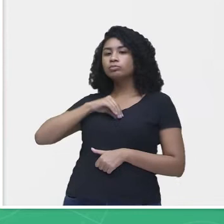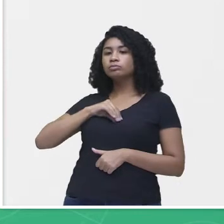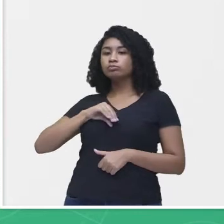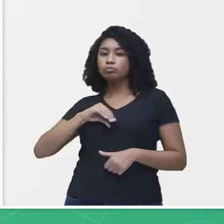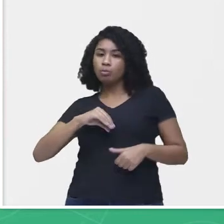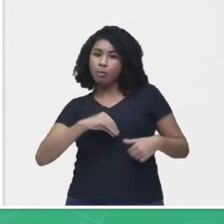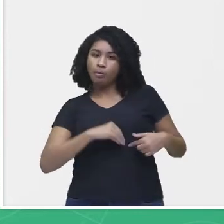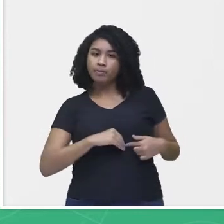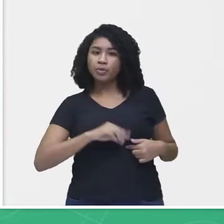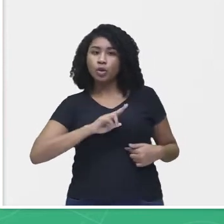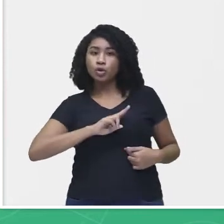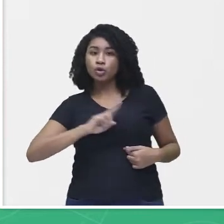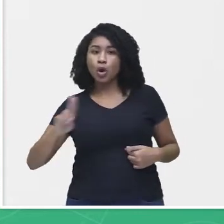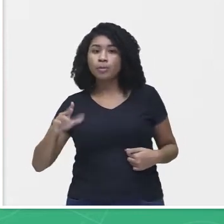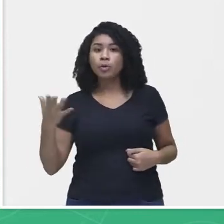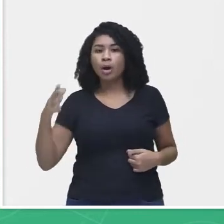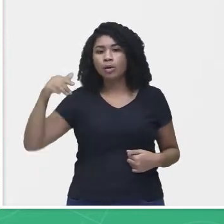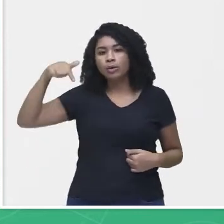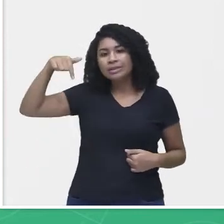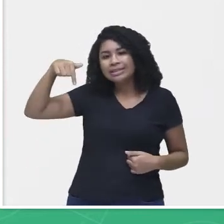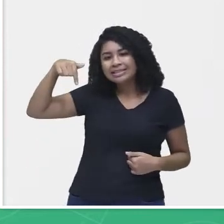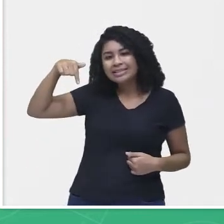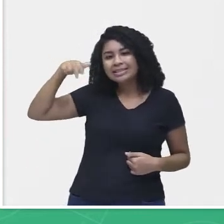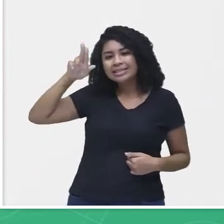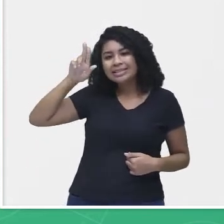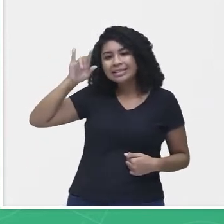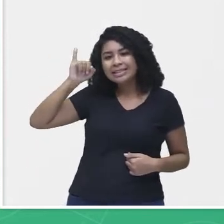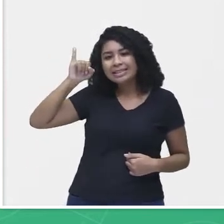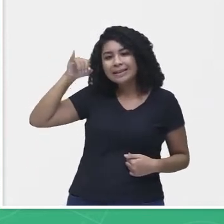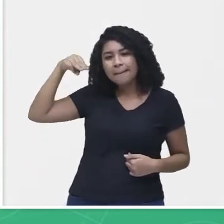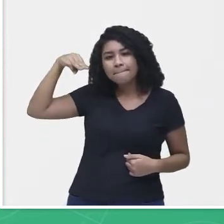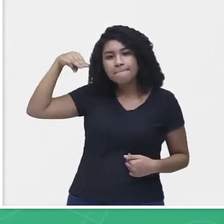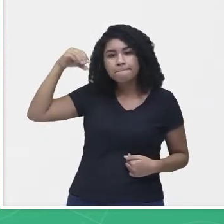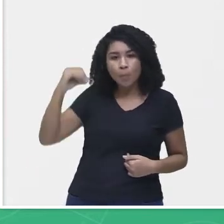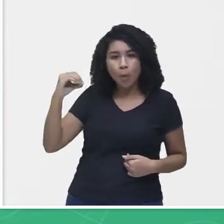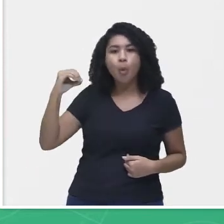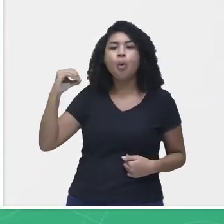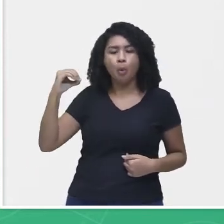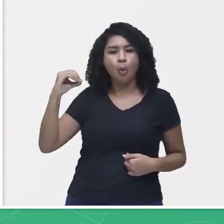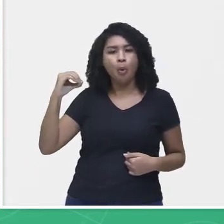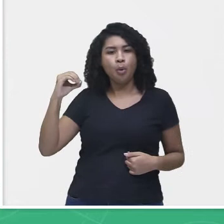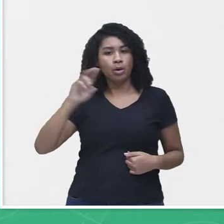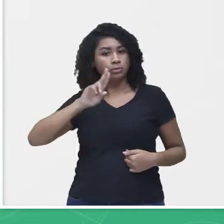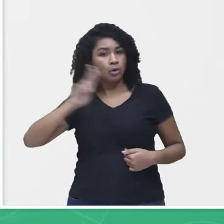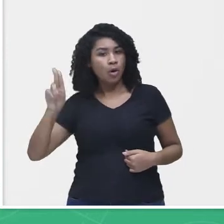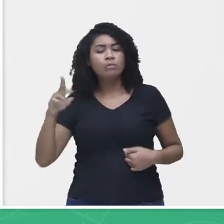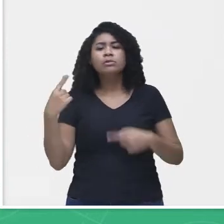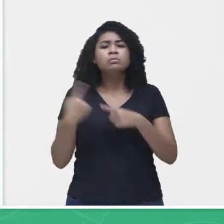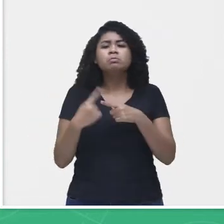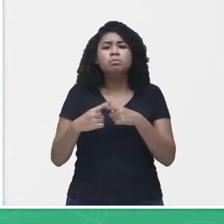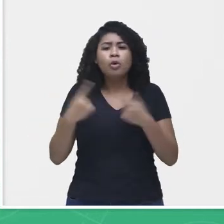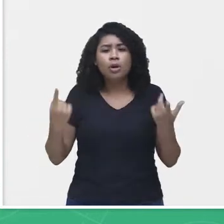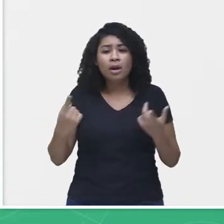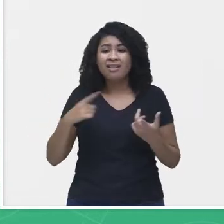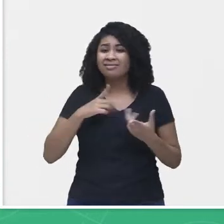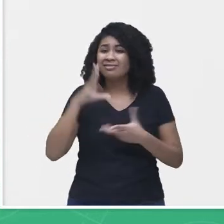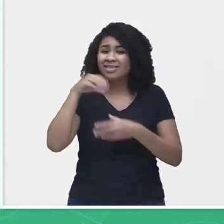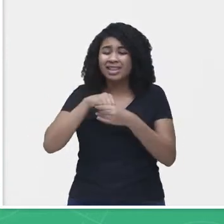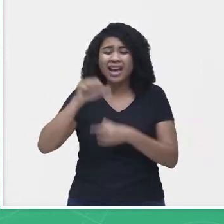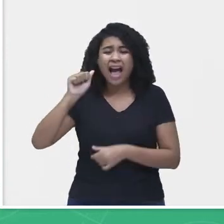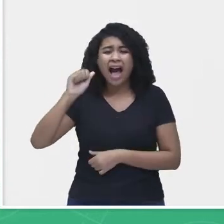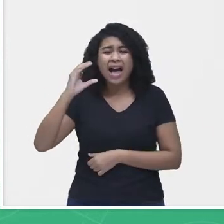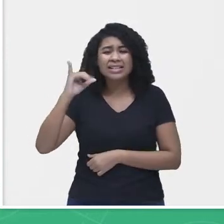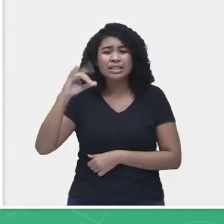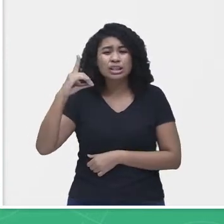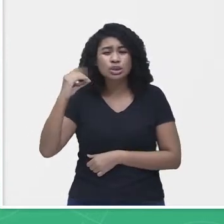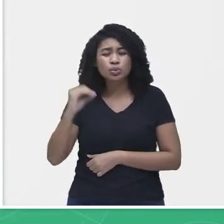aqui, ó, ele passa a ser chamado de quimo, principalmente por quê? porque ele é muito ácido, né? Então, o